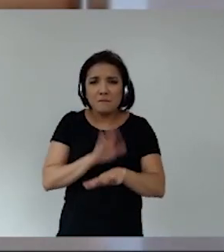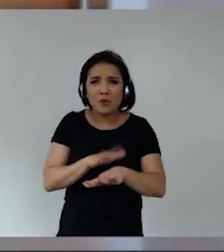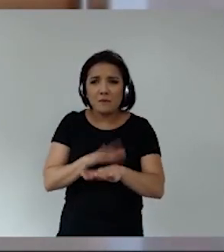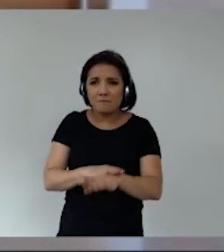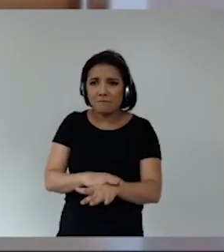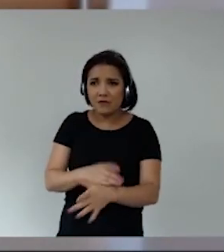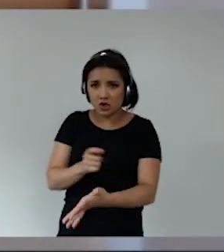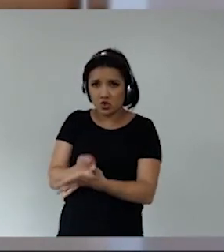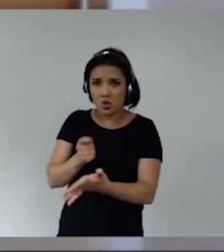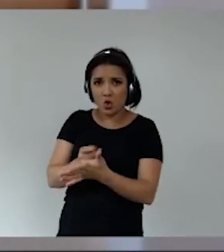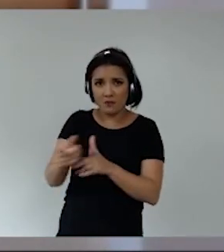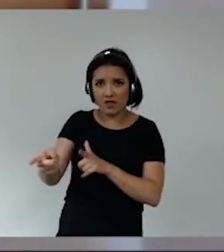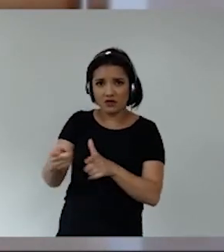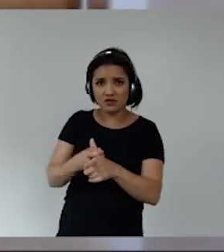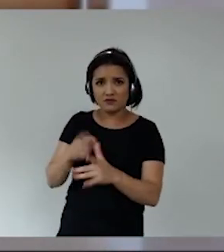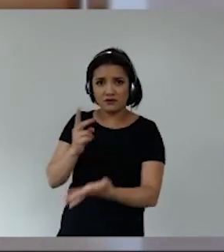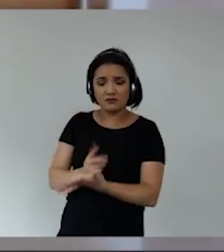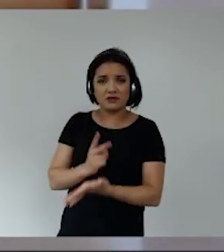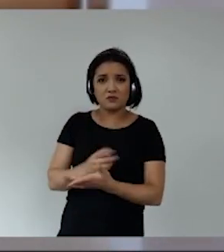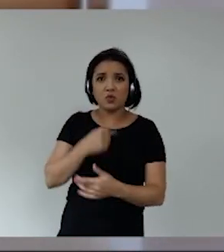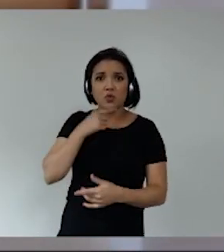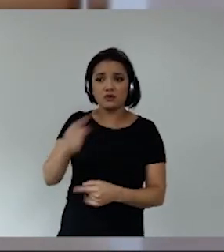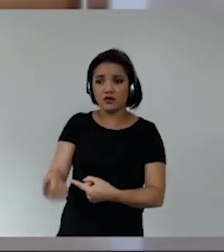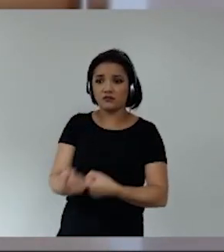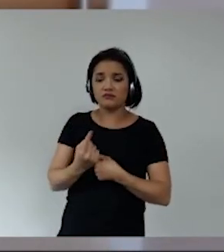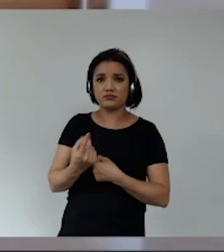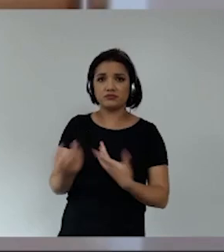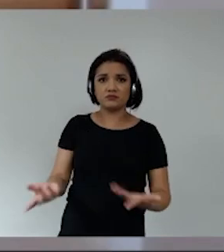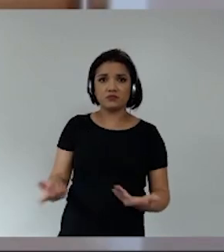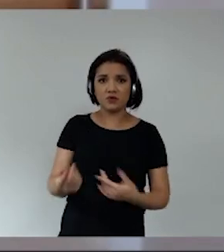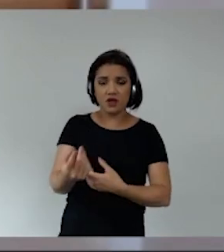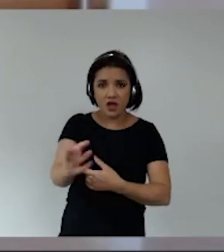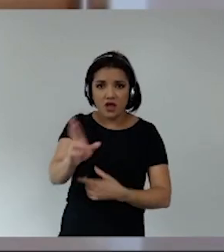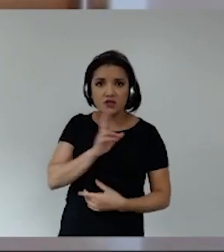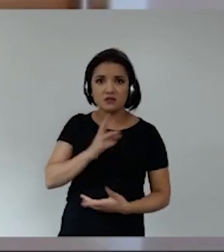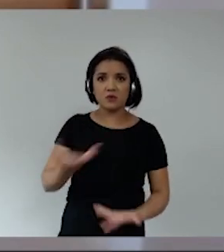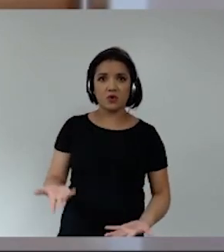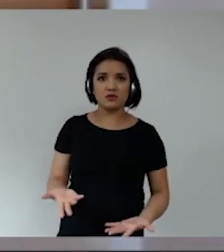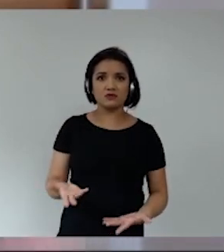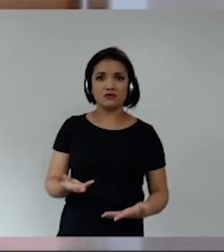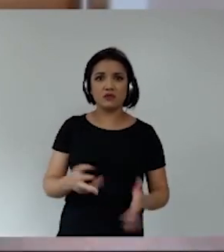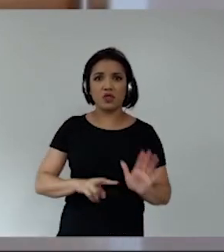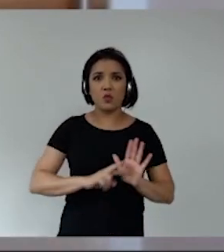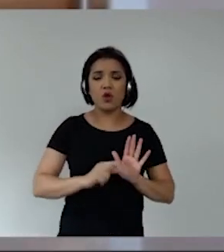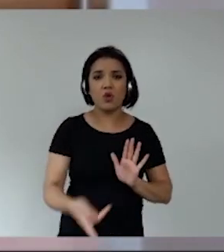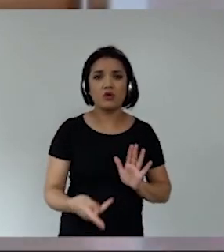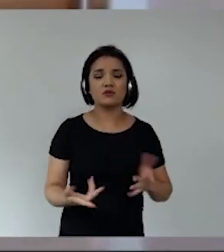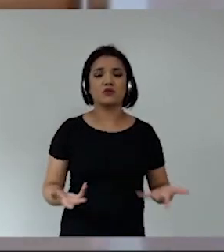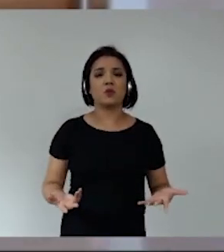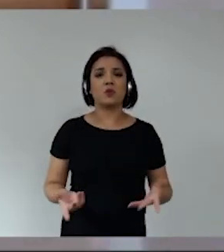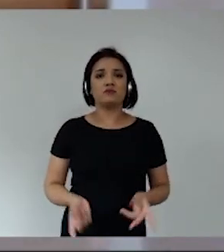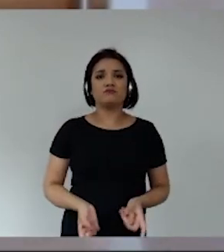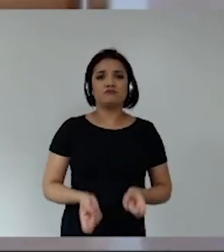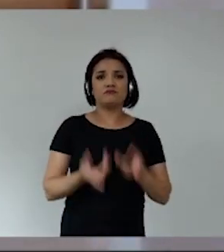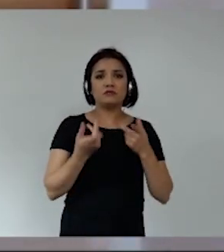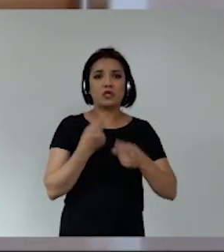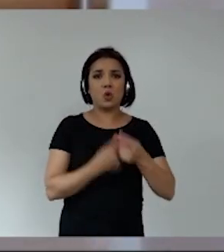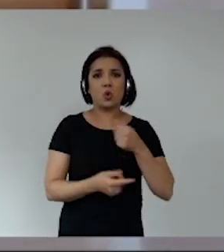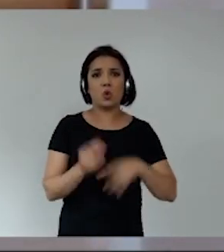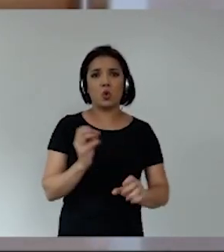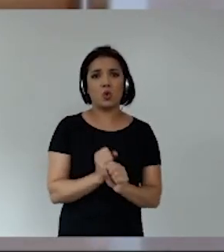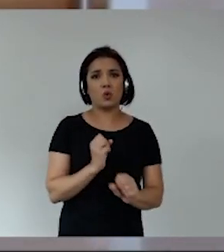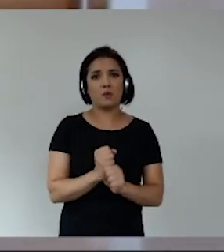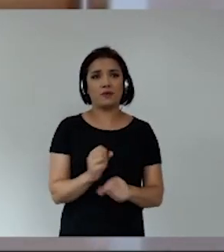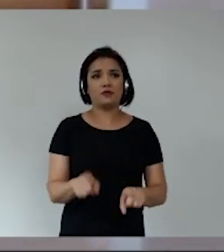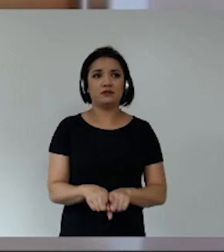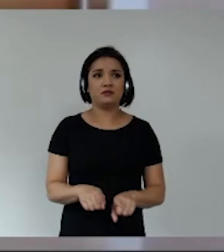precisa, que é a execução, ele não é atendido. Né? A consequência de mercado e de economia com relação a isso?